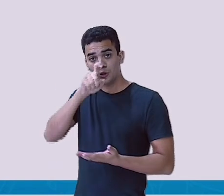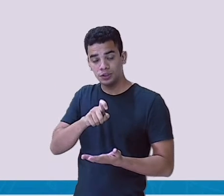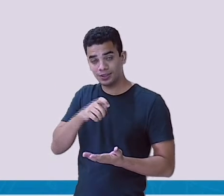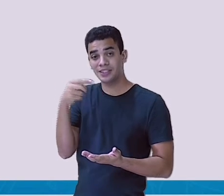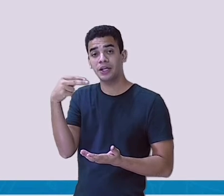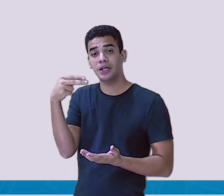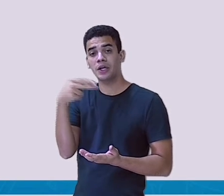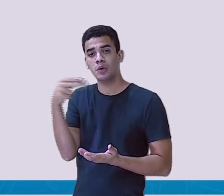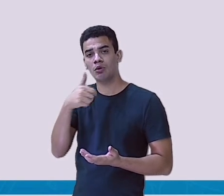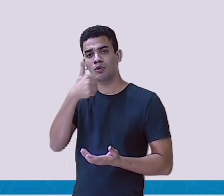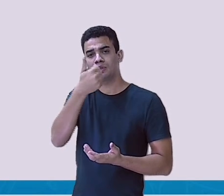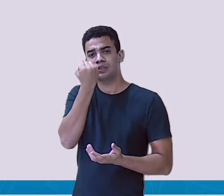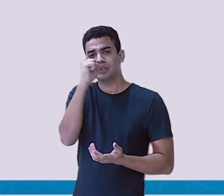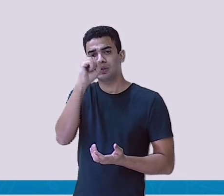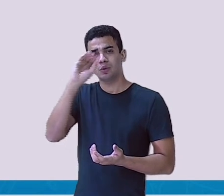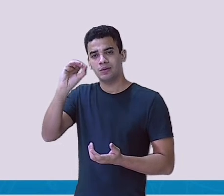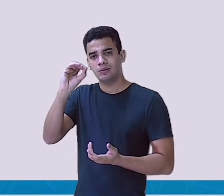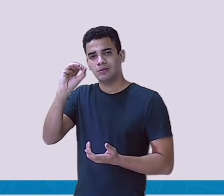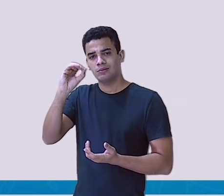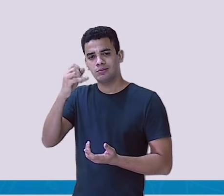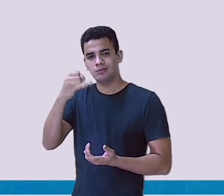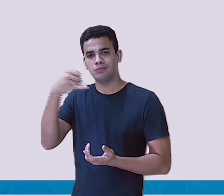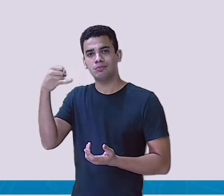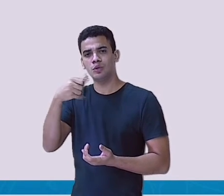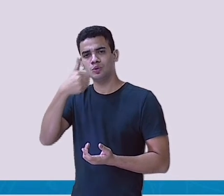menos 150.